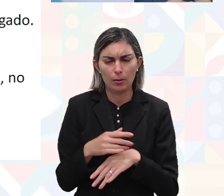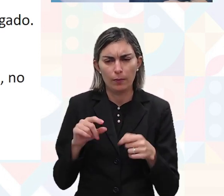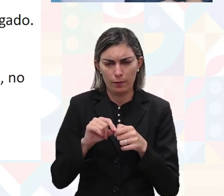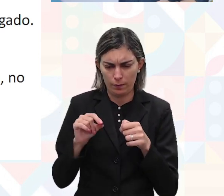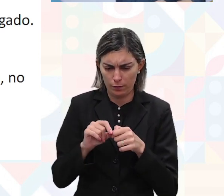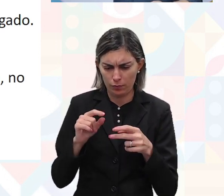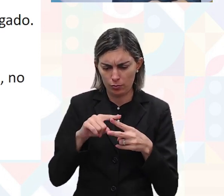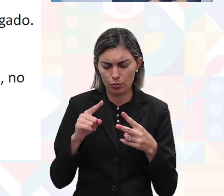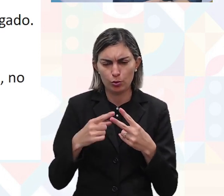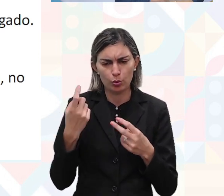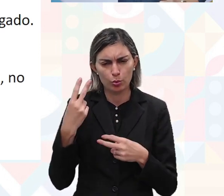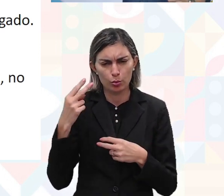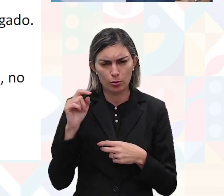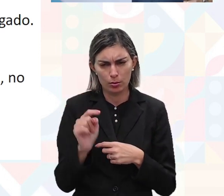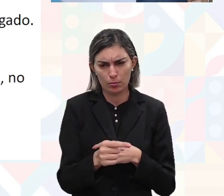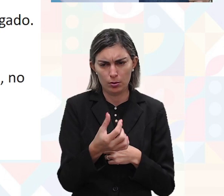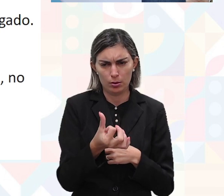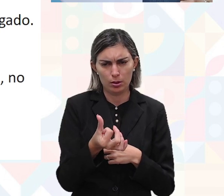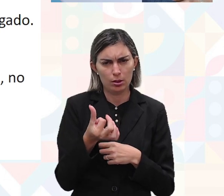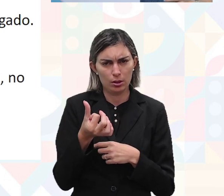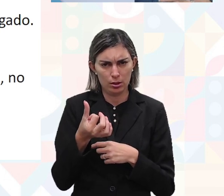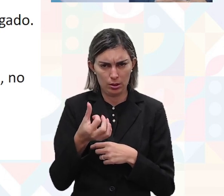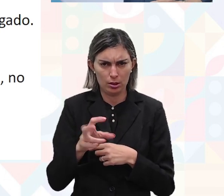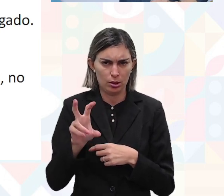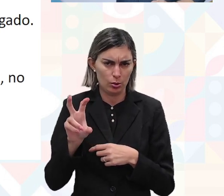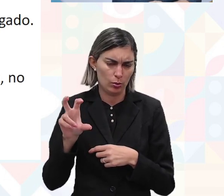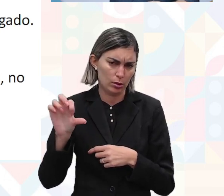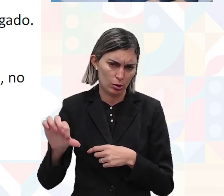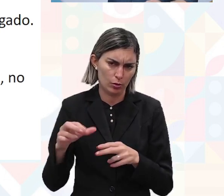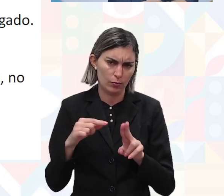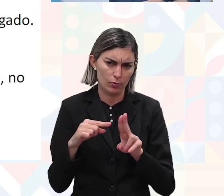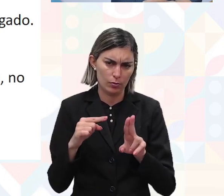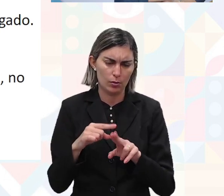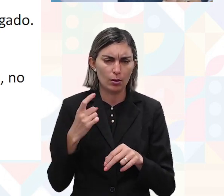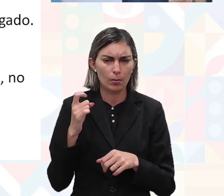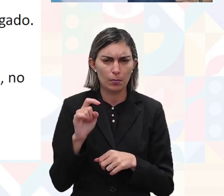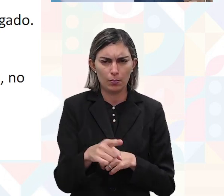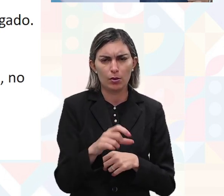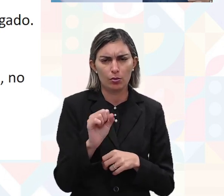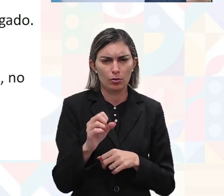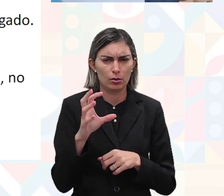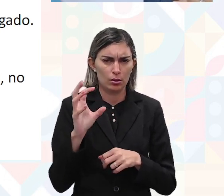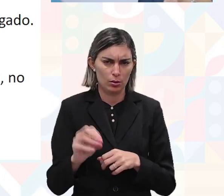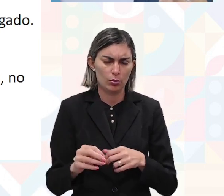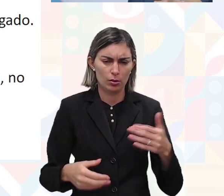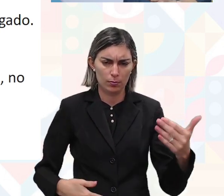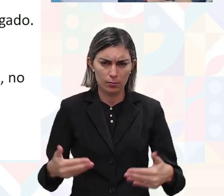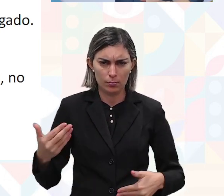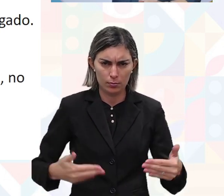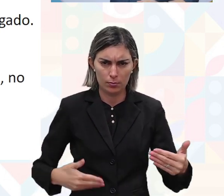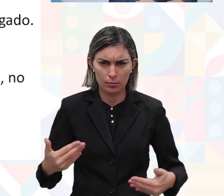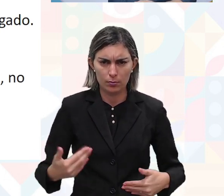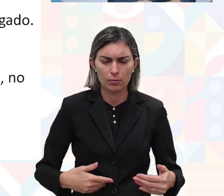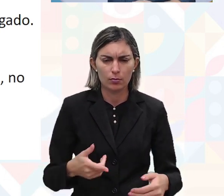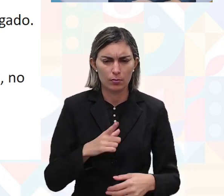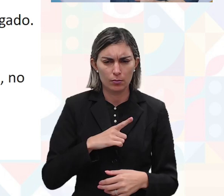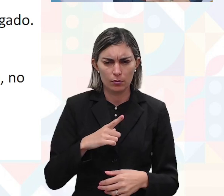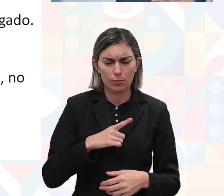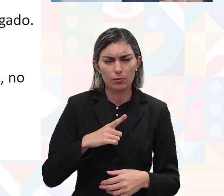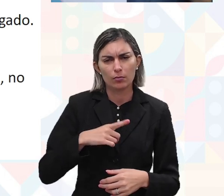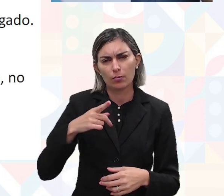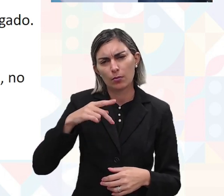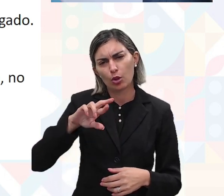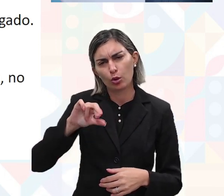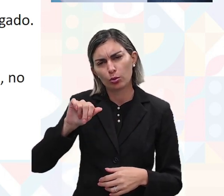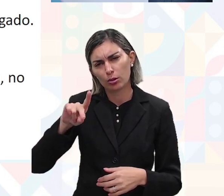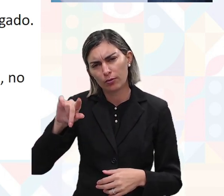produzi 2.659 unidades e utilizei 1.850 empregados. Eu tinha uma